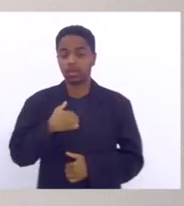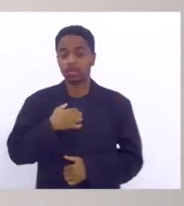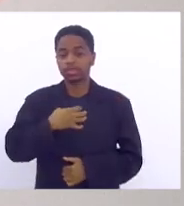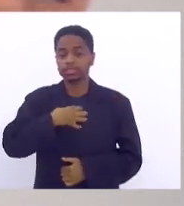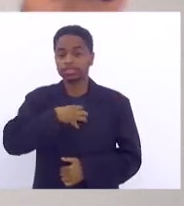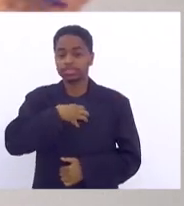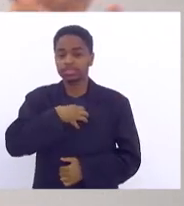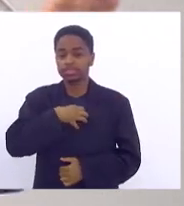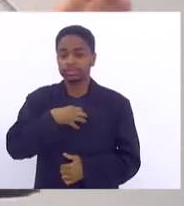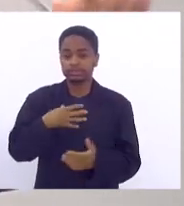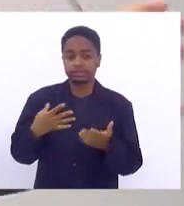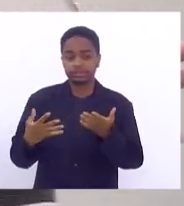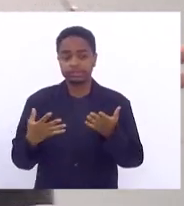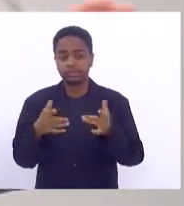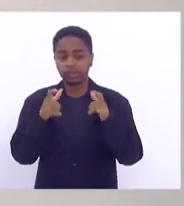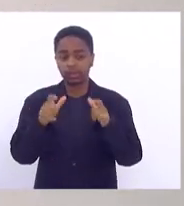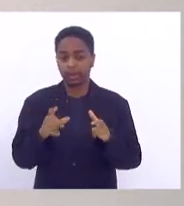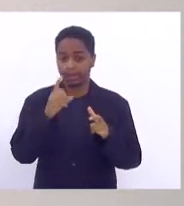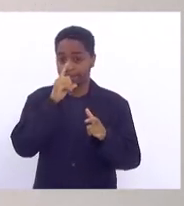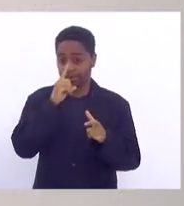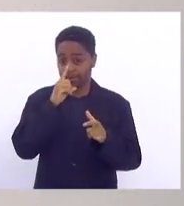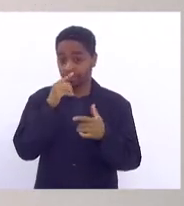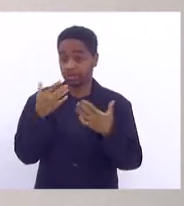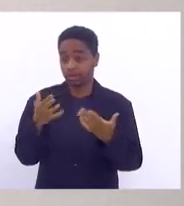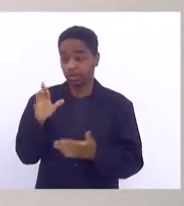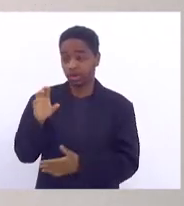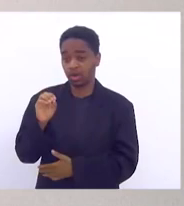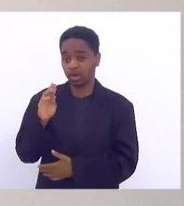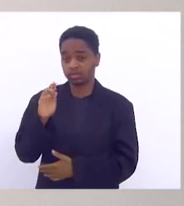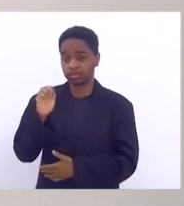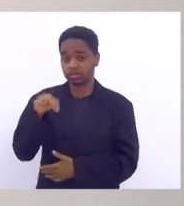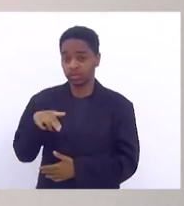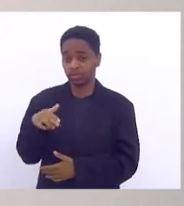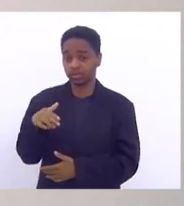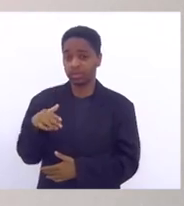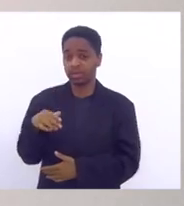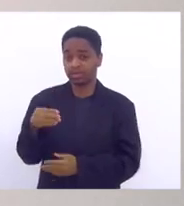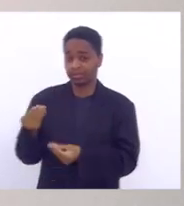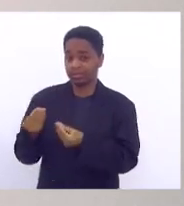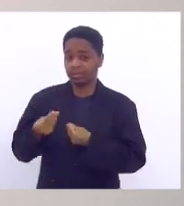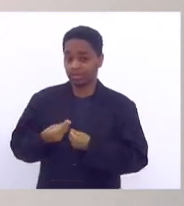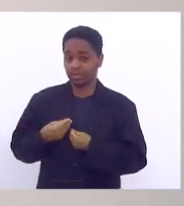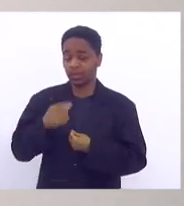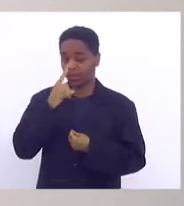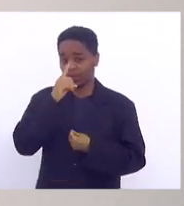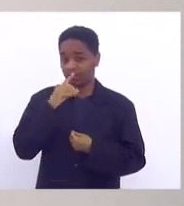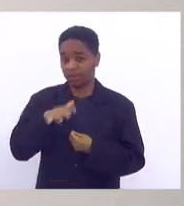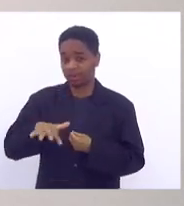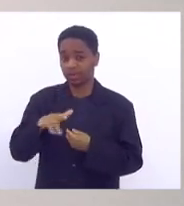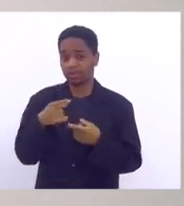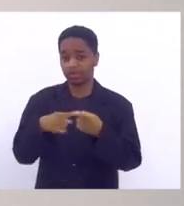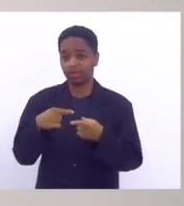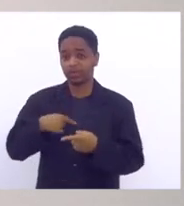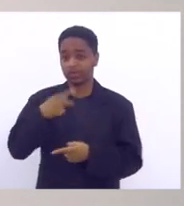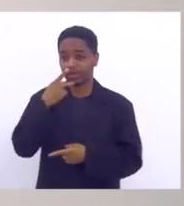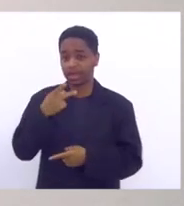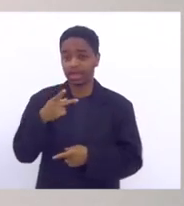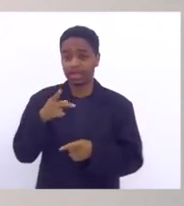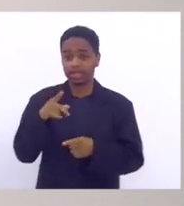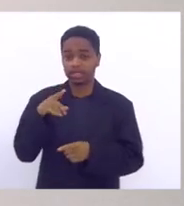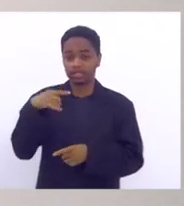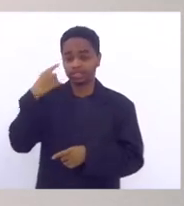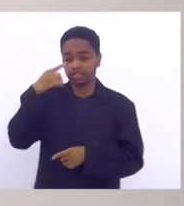numa armadilha o Dr Robson colocou numa armadilha porque eu vou falar de direito parlamentar um tema que eu não